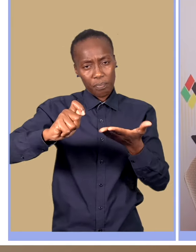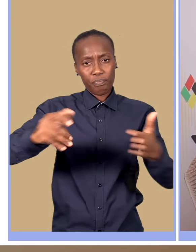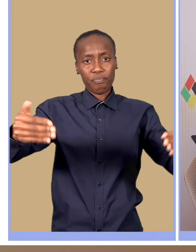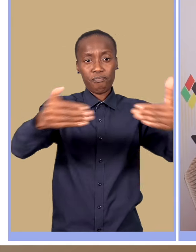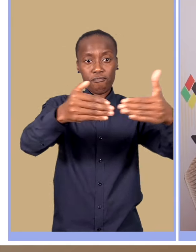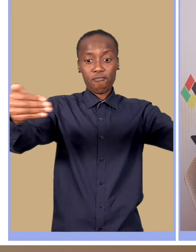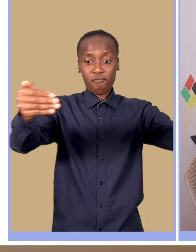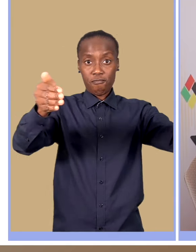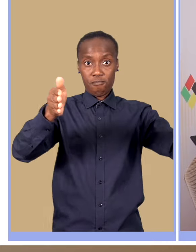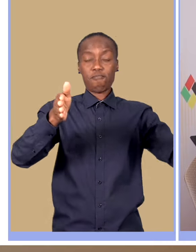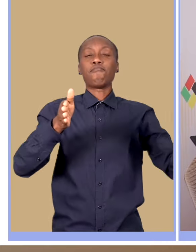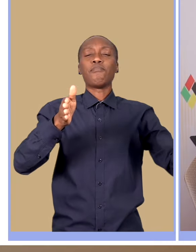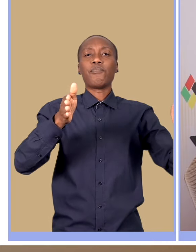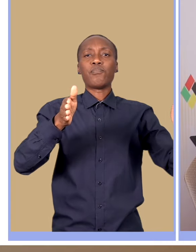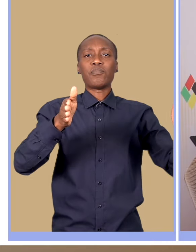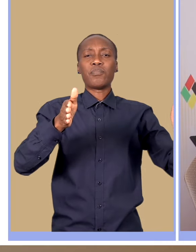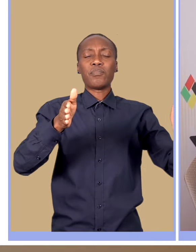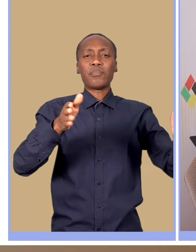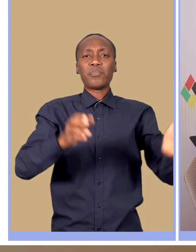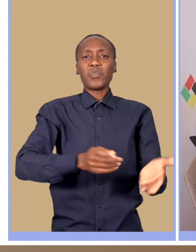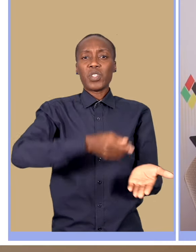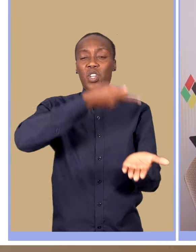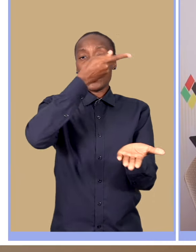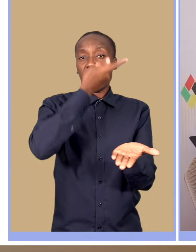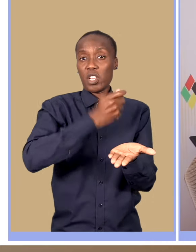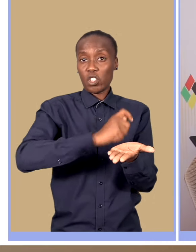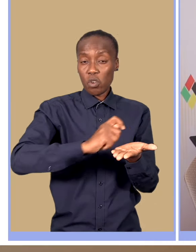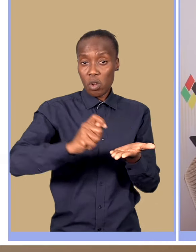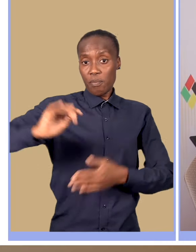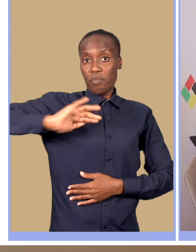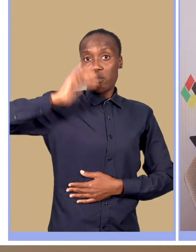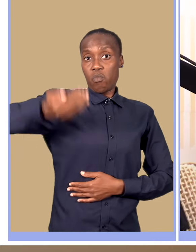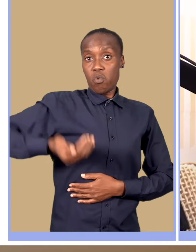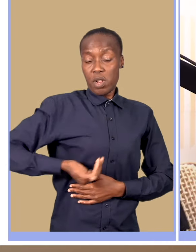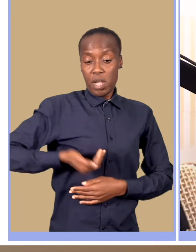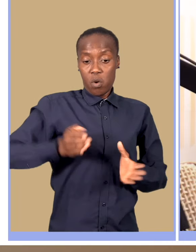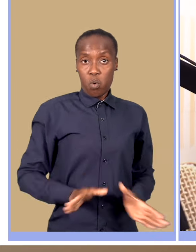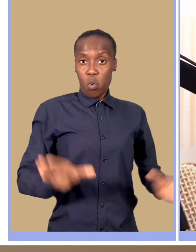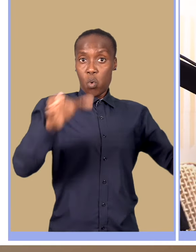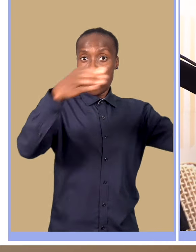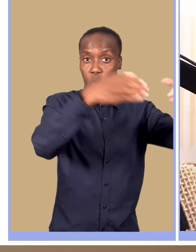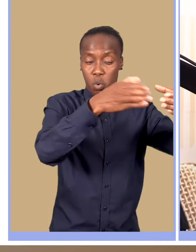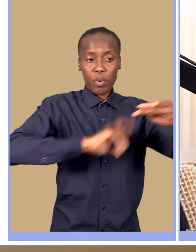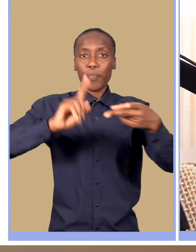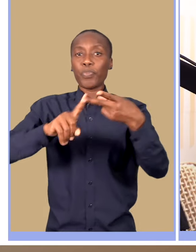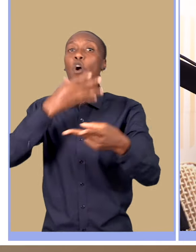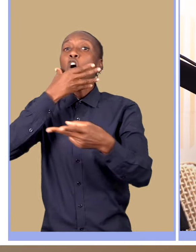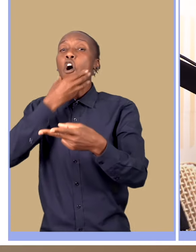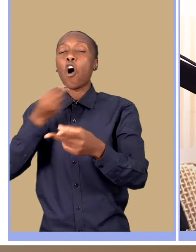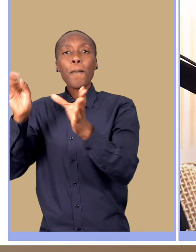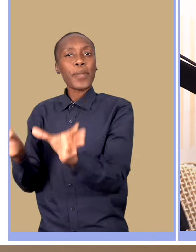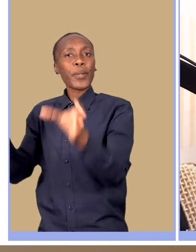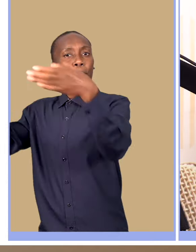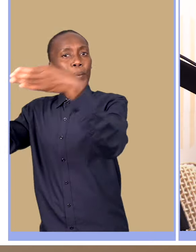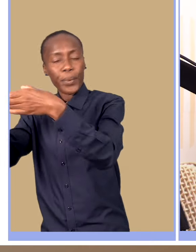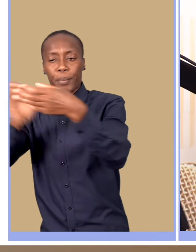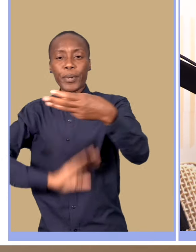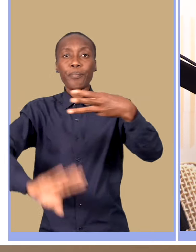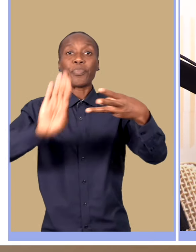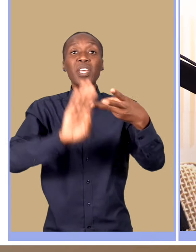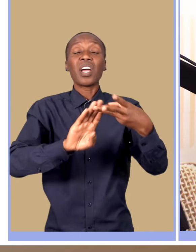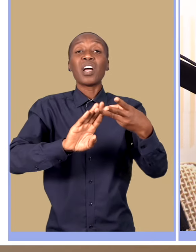que foi colocado numa sala. Aqui são colocadas pessoas usando alguns critérios, né? Mulheres, homens, né? Etc. E